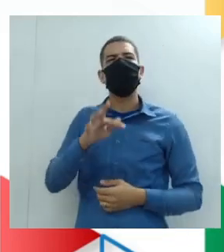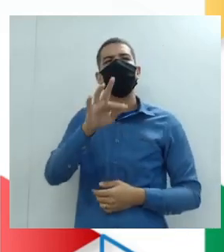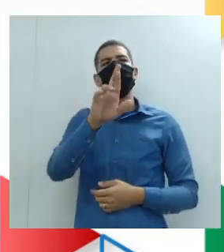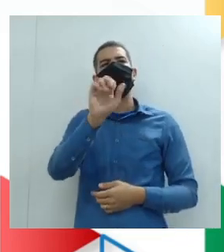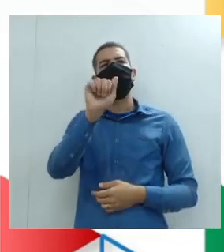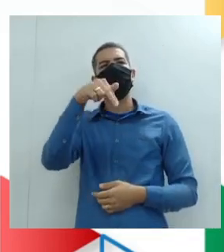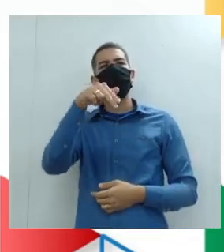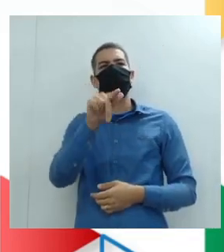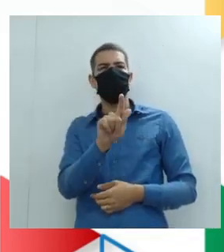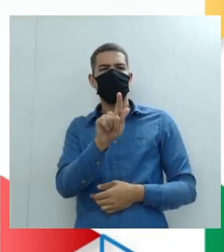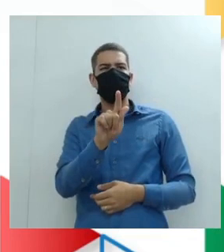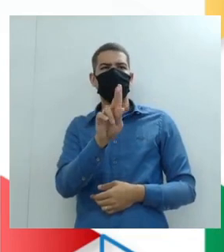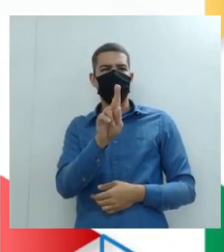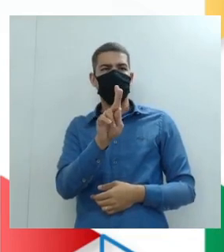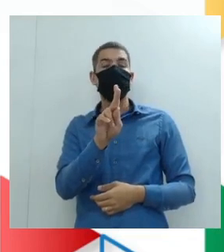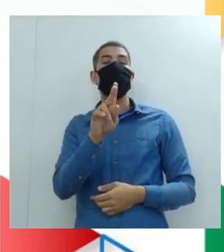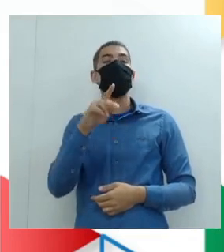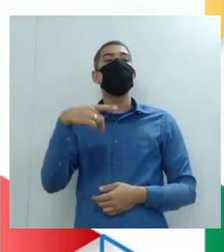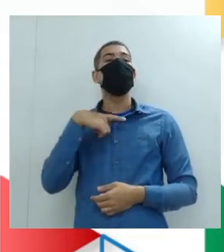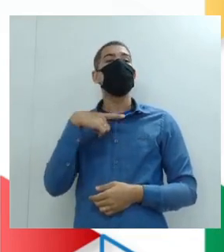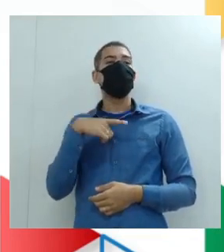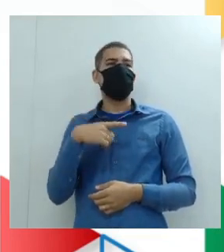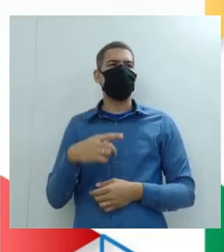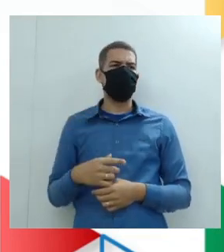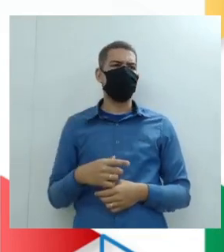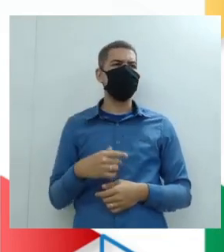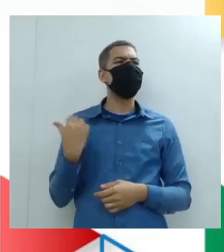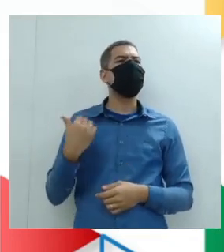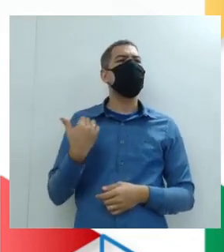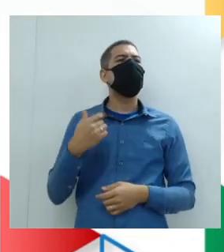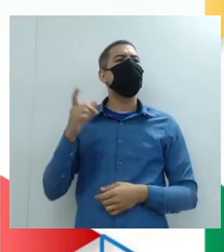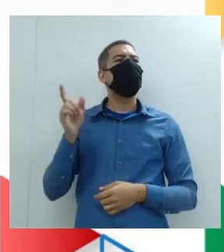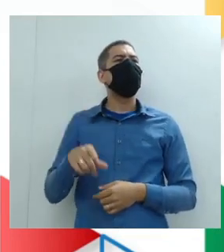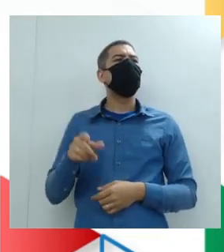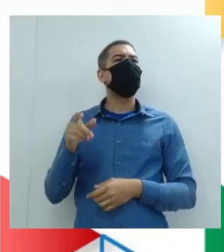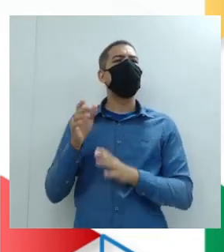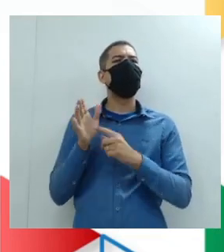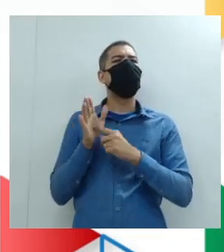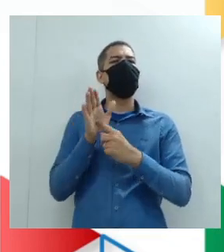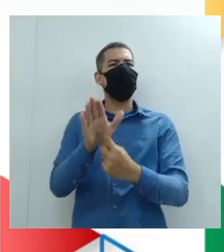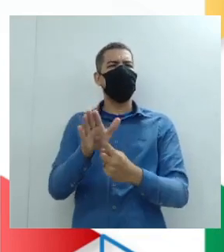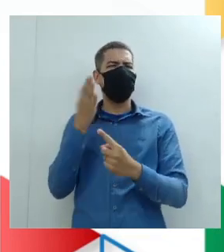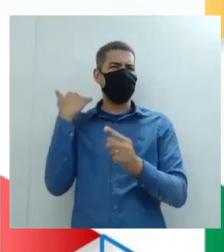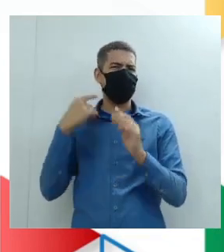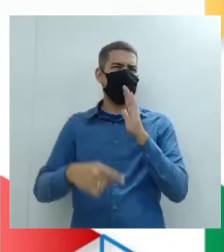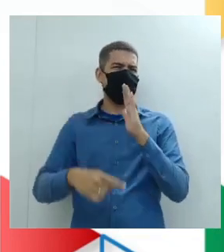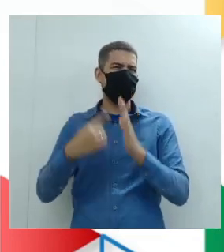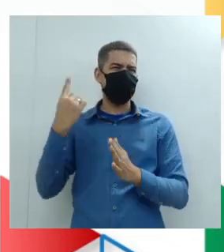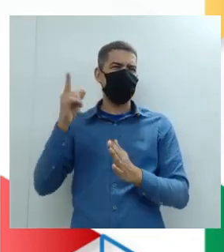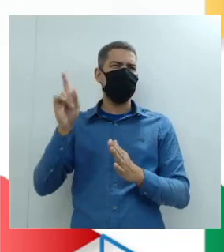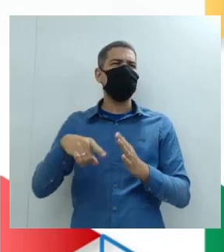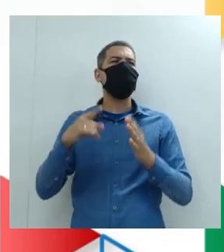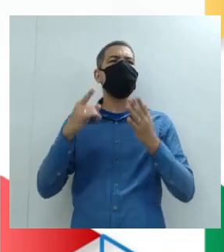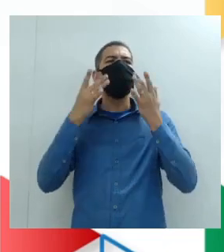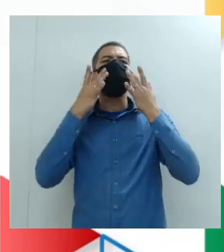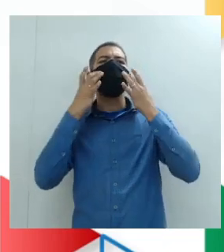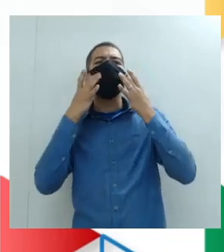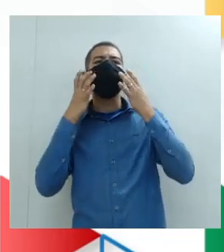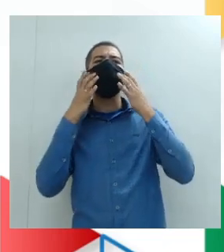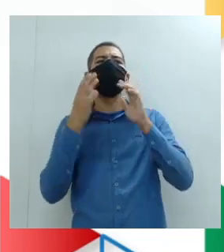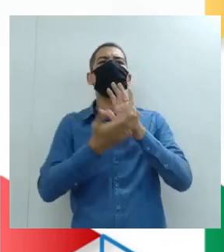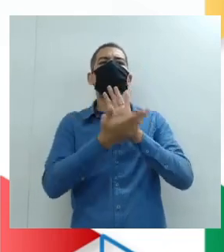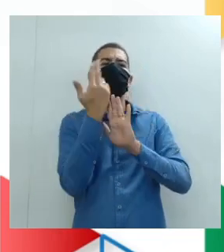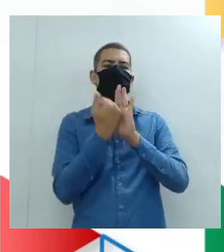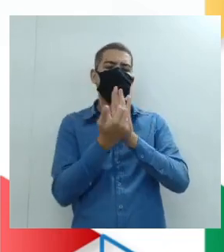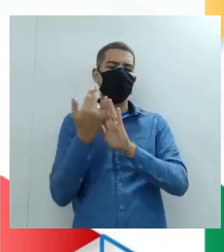Frank Gilbert. E aí, o Gilbert, ele apresentou a ideia pela primeira vez num desenho